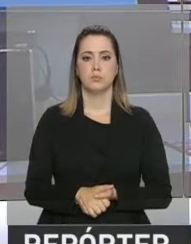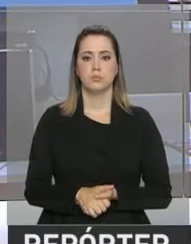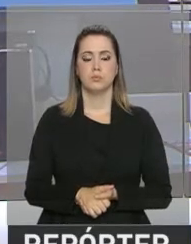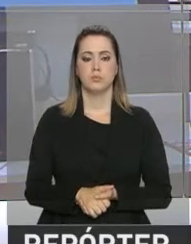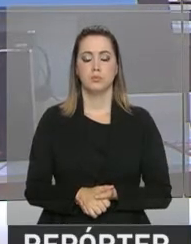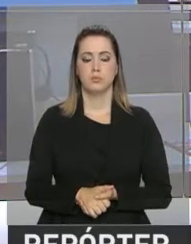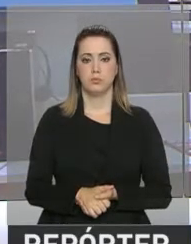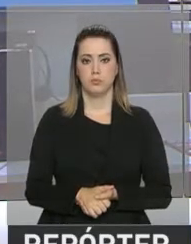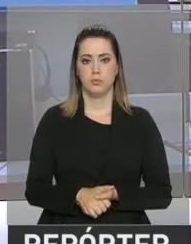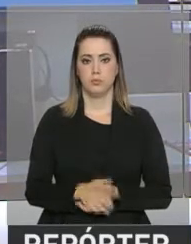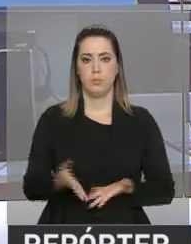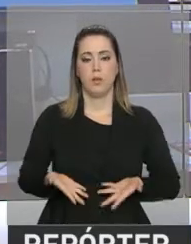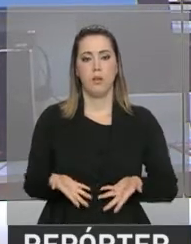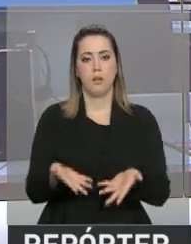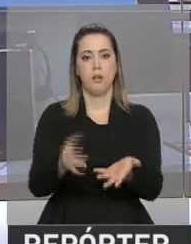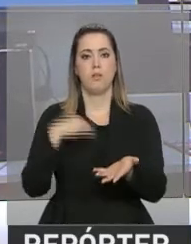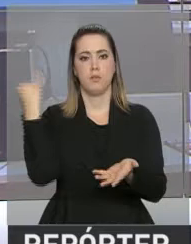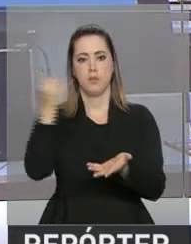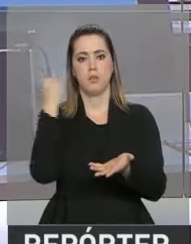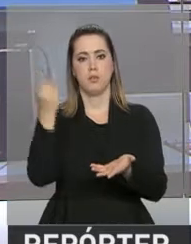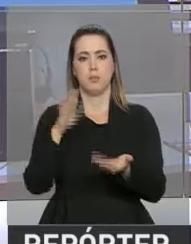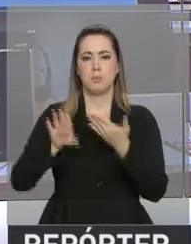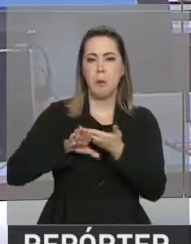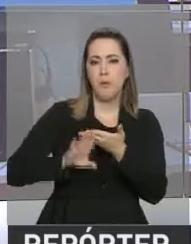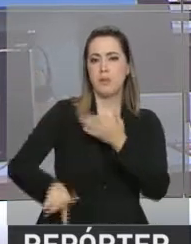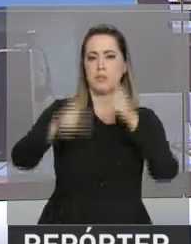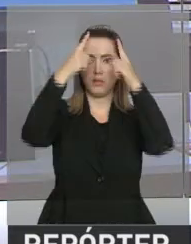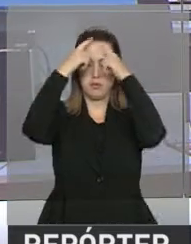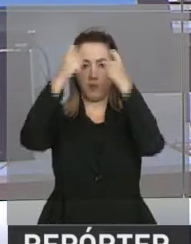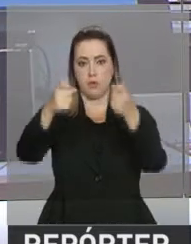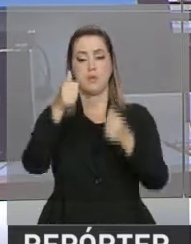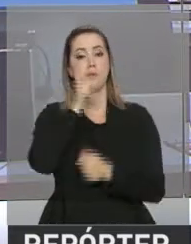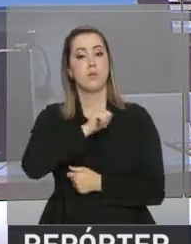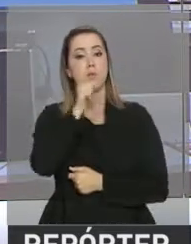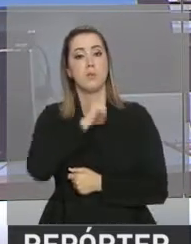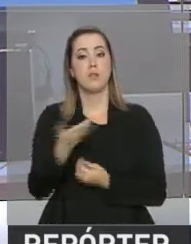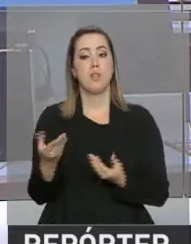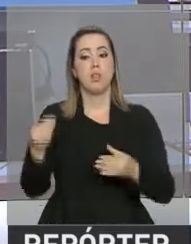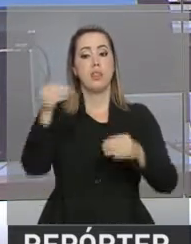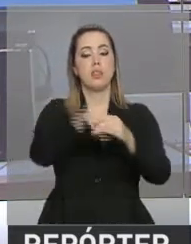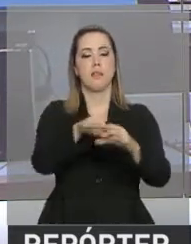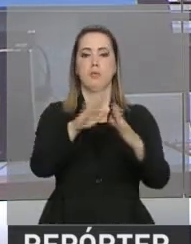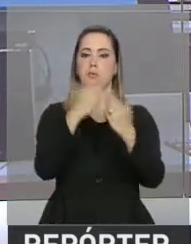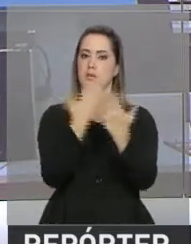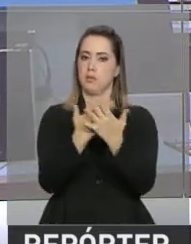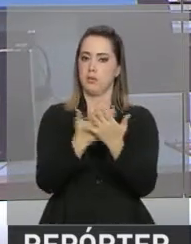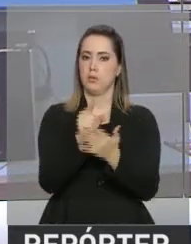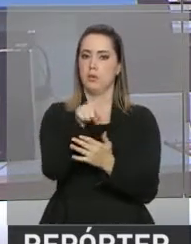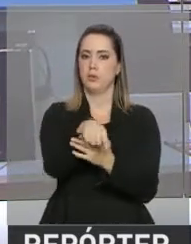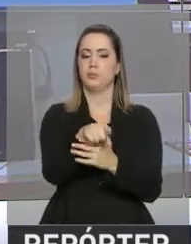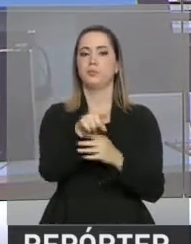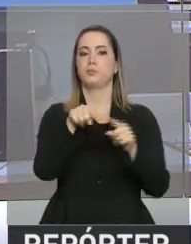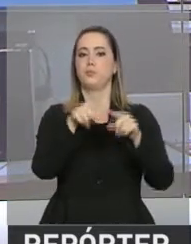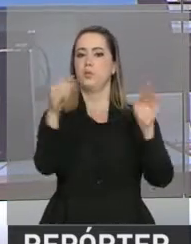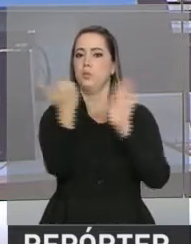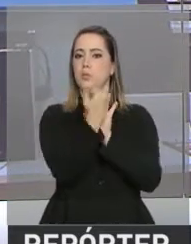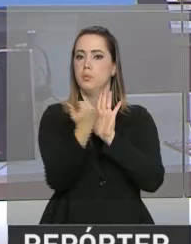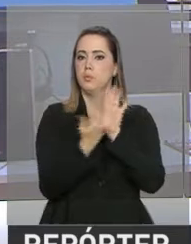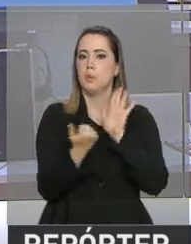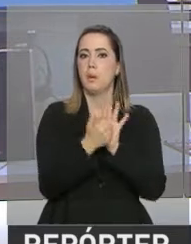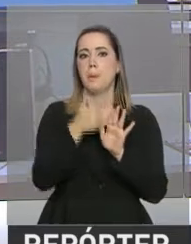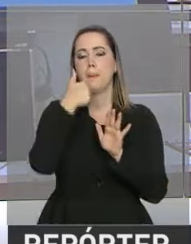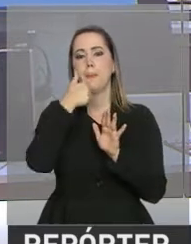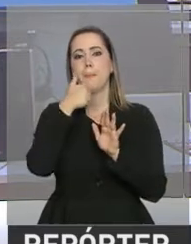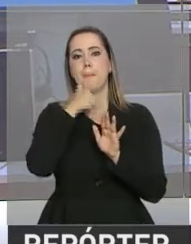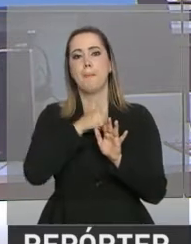Levar a importância do combate à violência contra a mulher para a sala de aula. Esse é o objetivo do programa Maria da Penha Vai à Escola, que